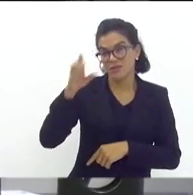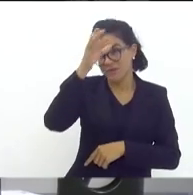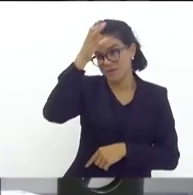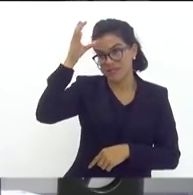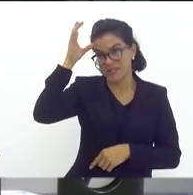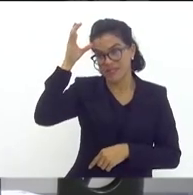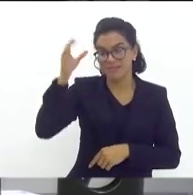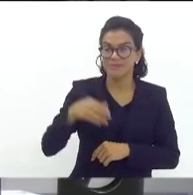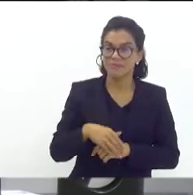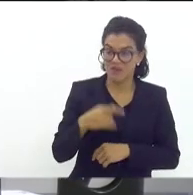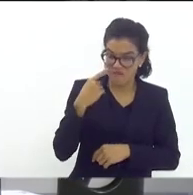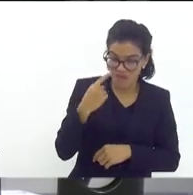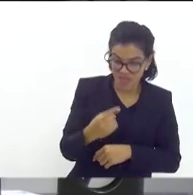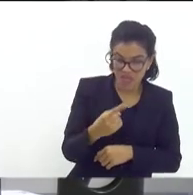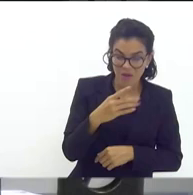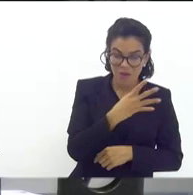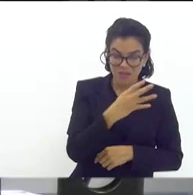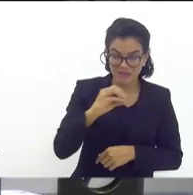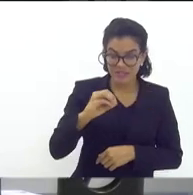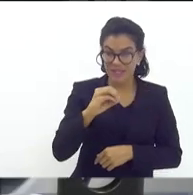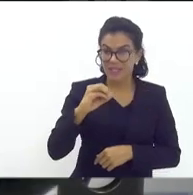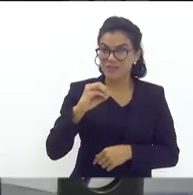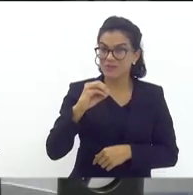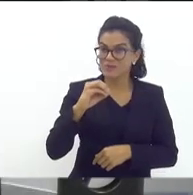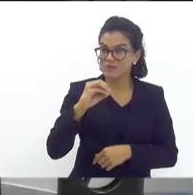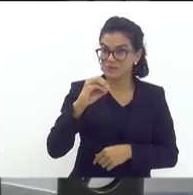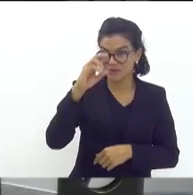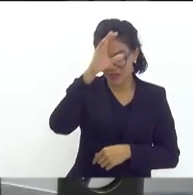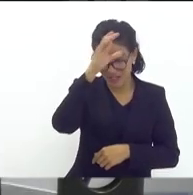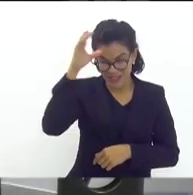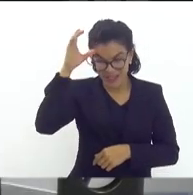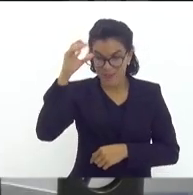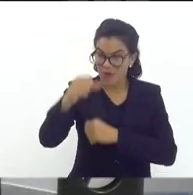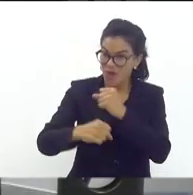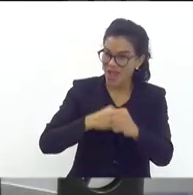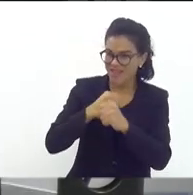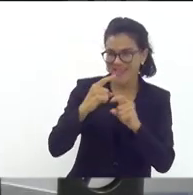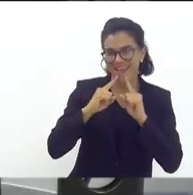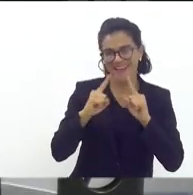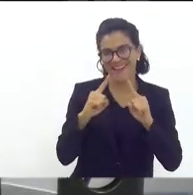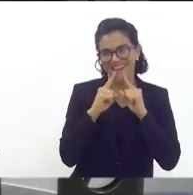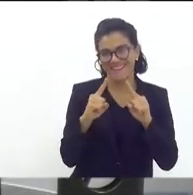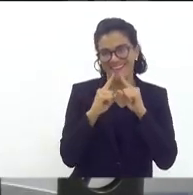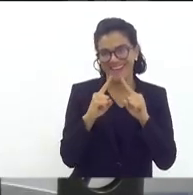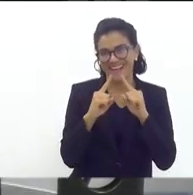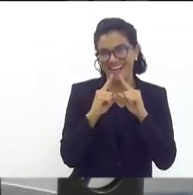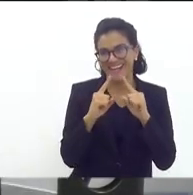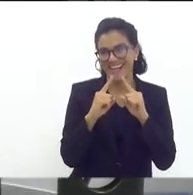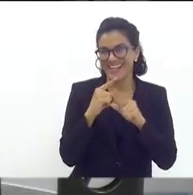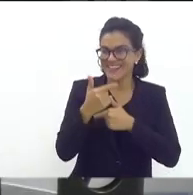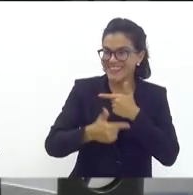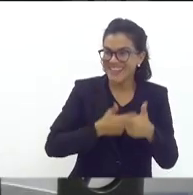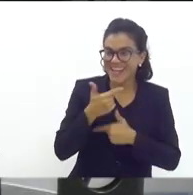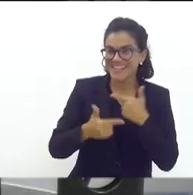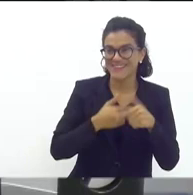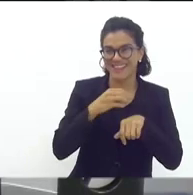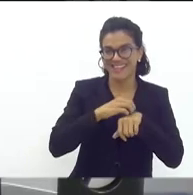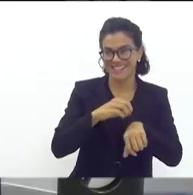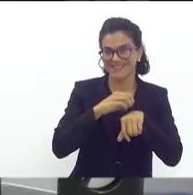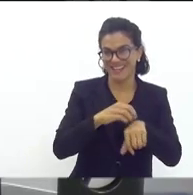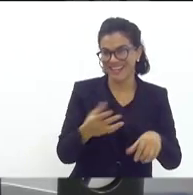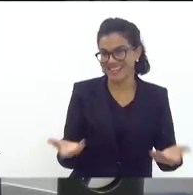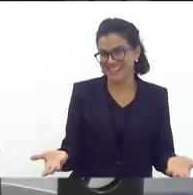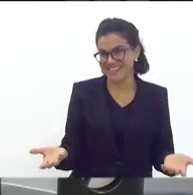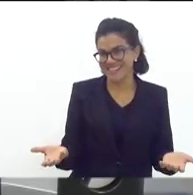que apenas 400 usuários anualmente tenham alguma reclamação dos serviços de transporte eu tô